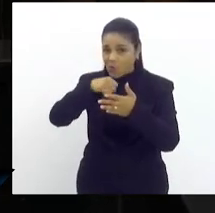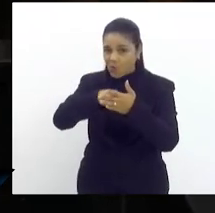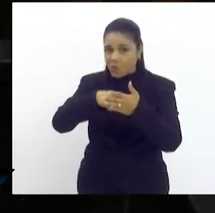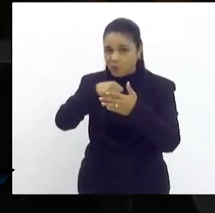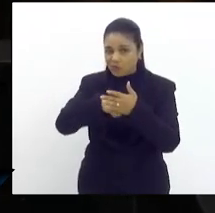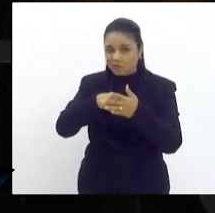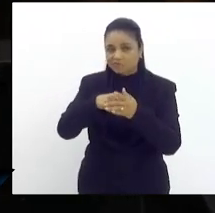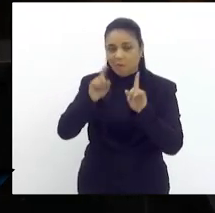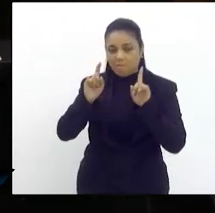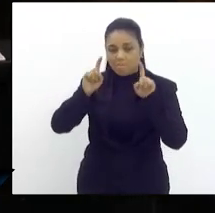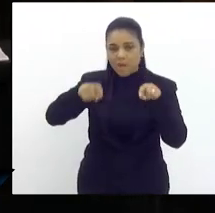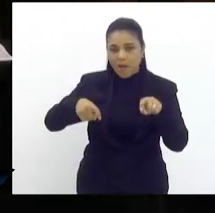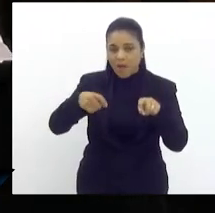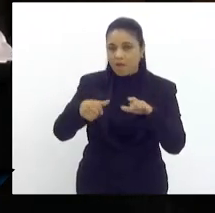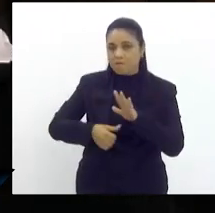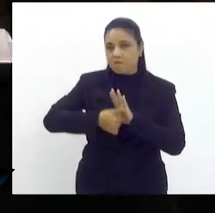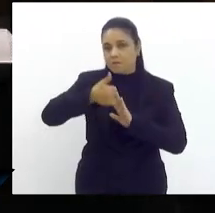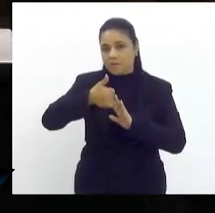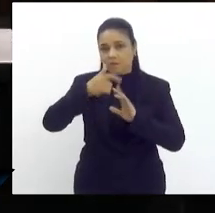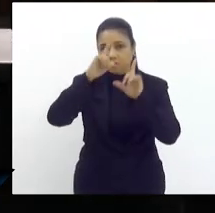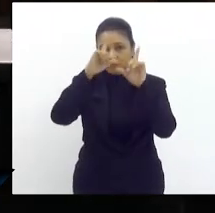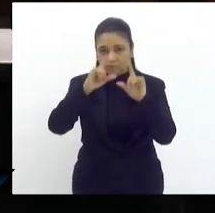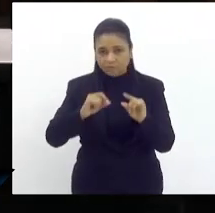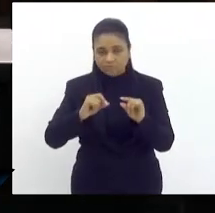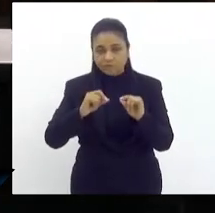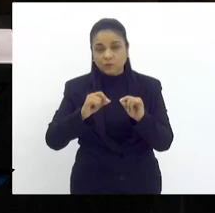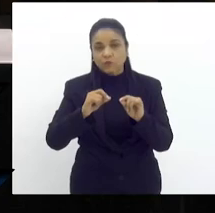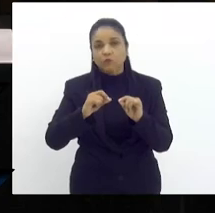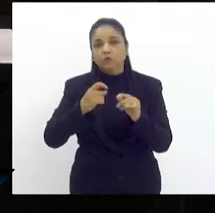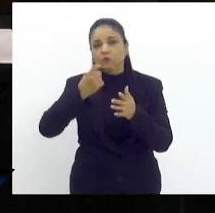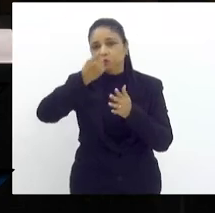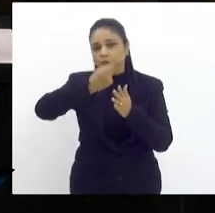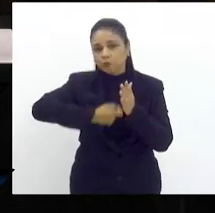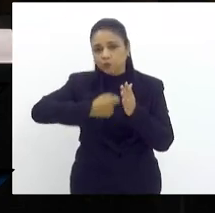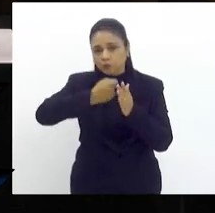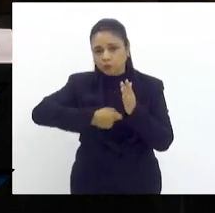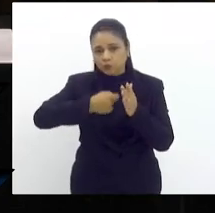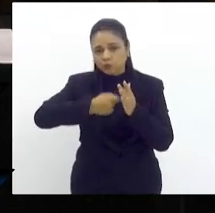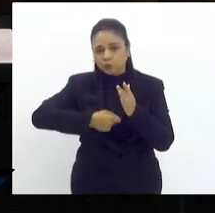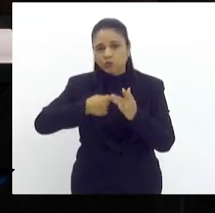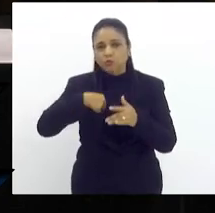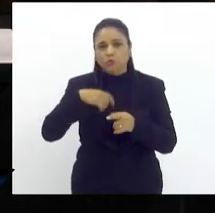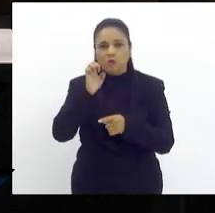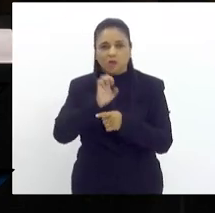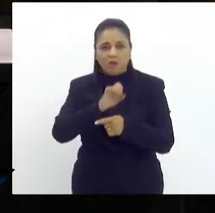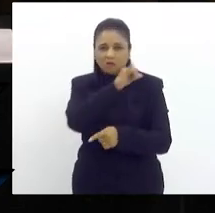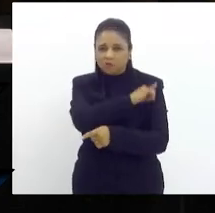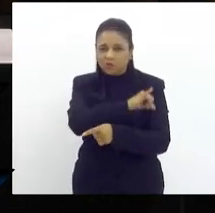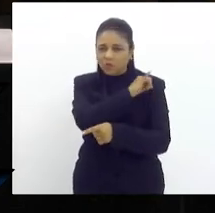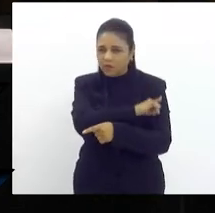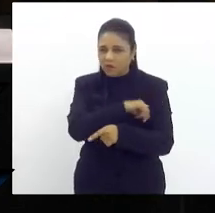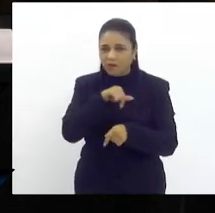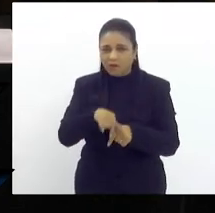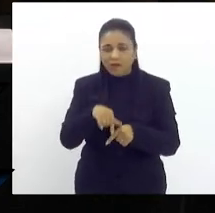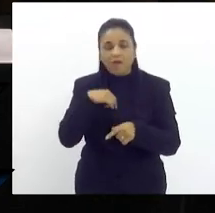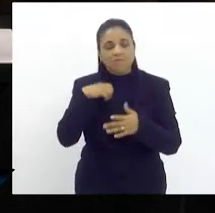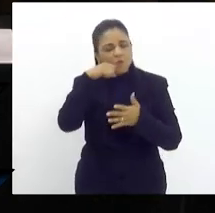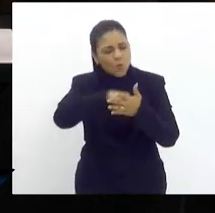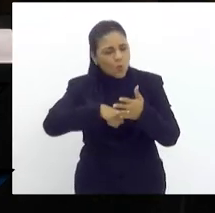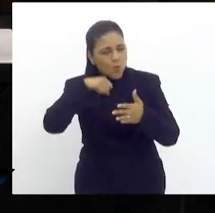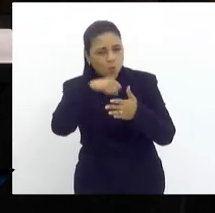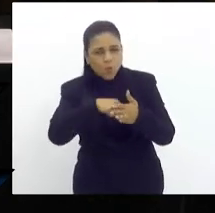para que pudéssemos reduzir a carga tributária do Estado eu é uma bandeira do nosso mandato sempre foi uma bandeira